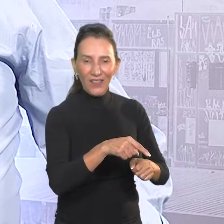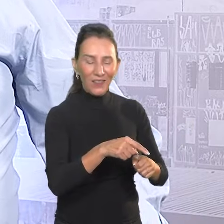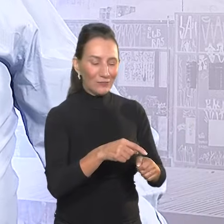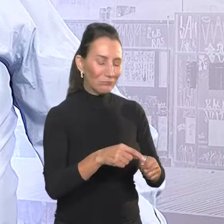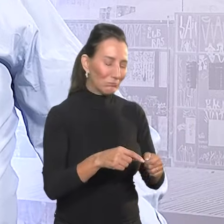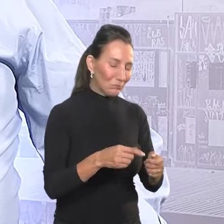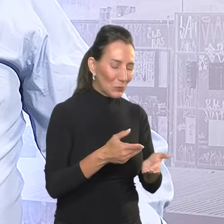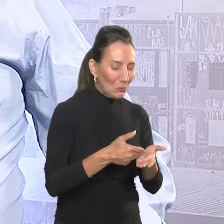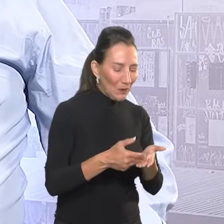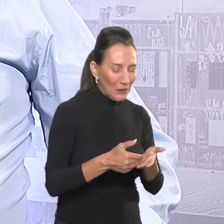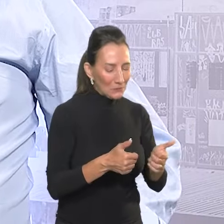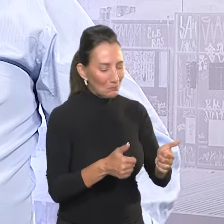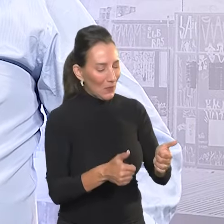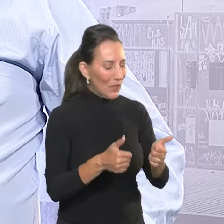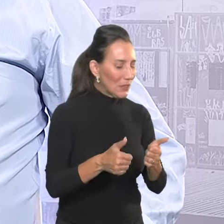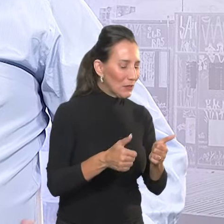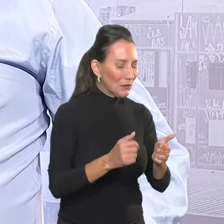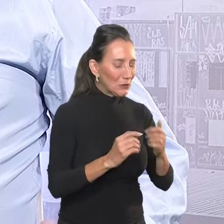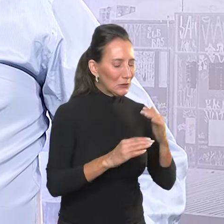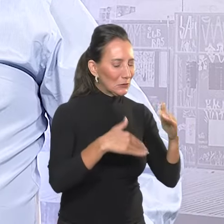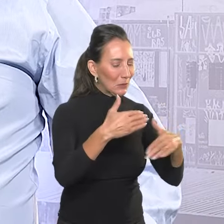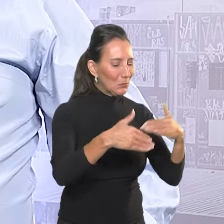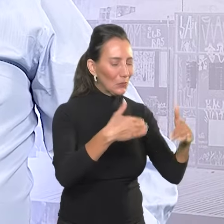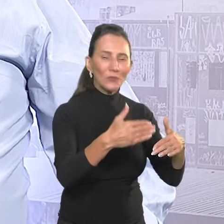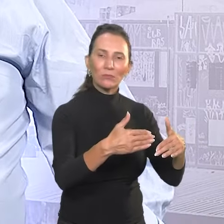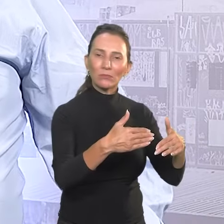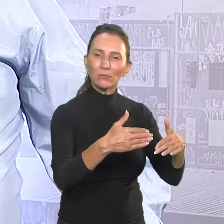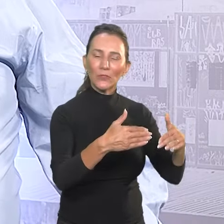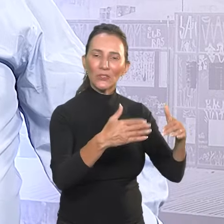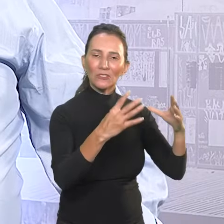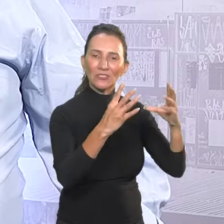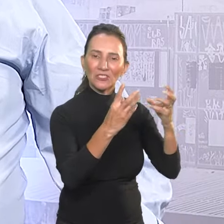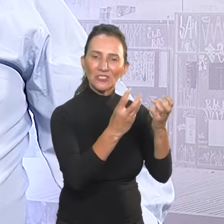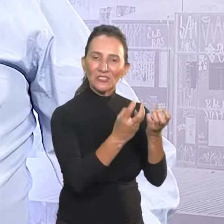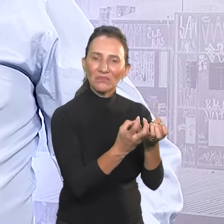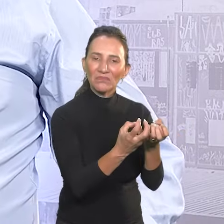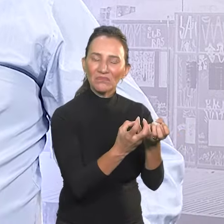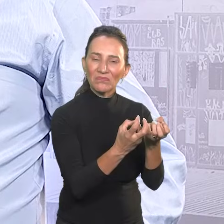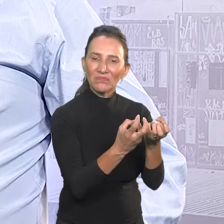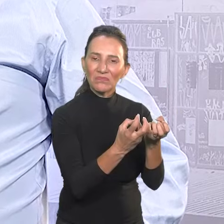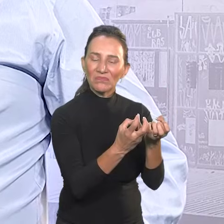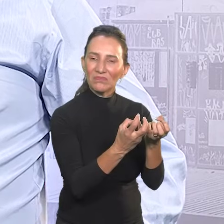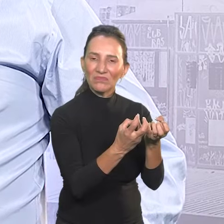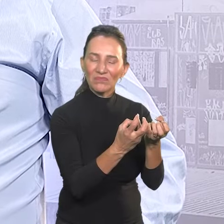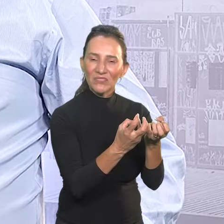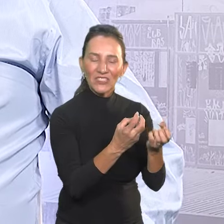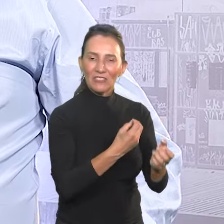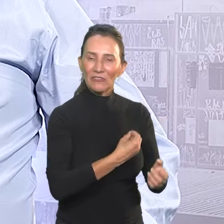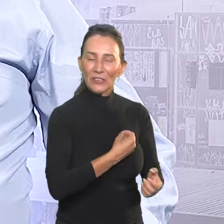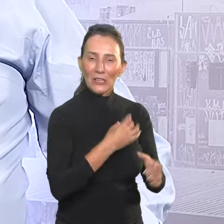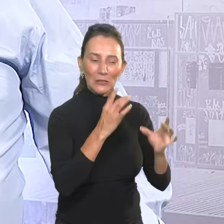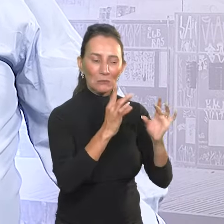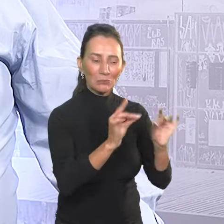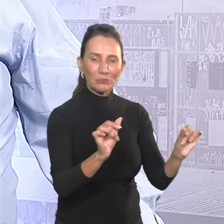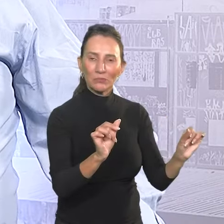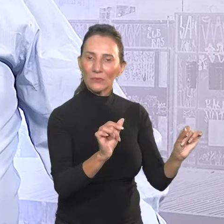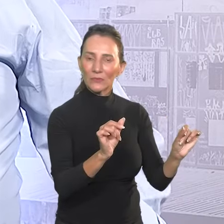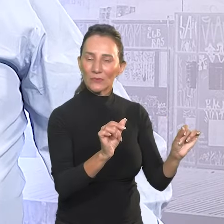bem, vai tranquilo, mas de repente murcha, tem vida curta e